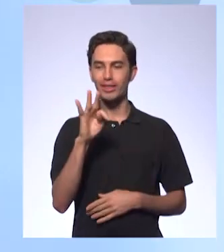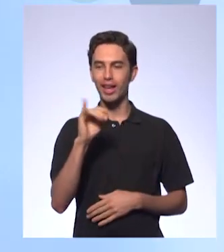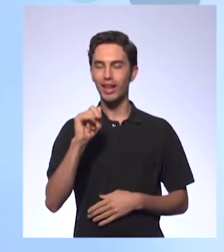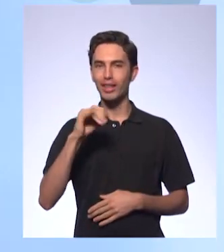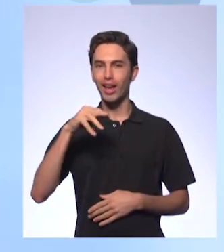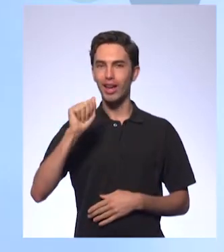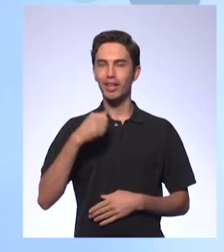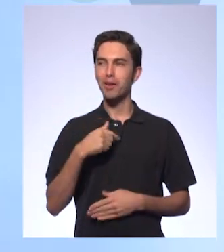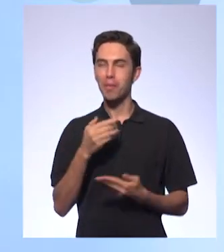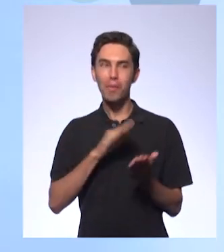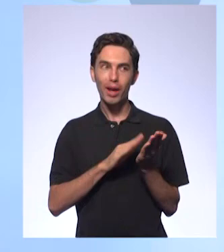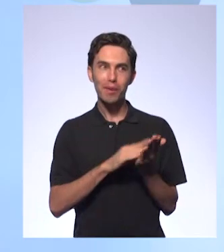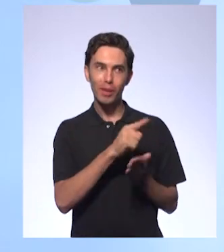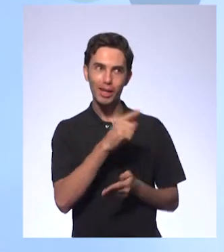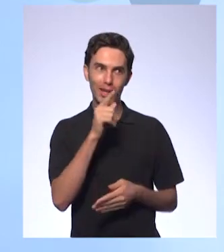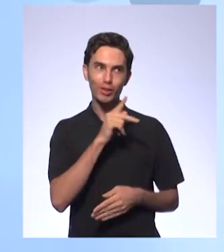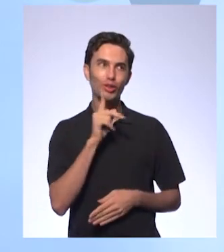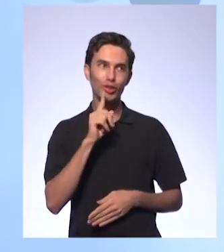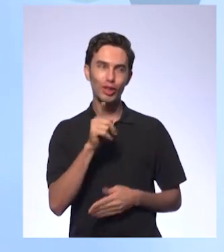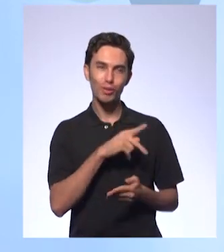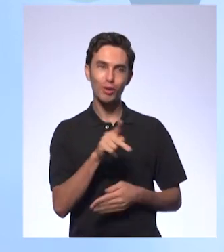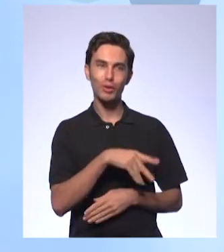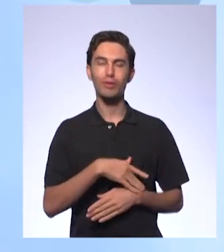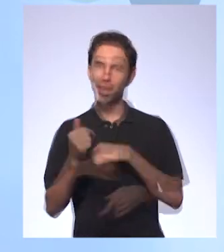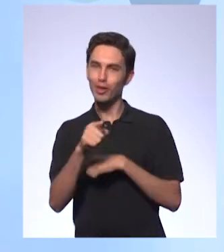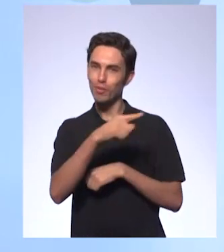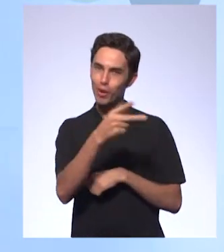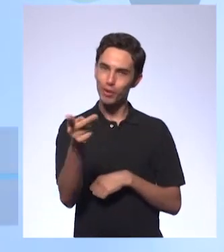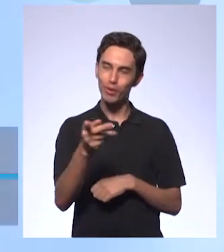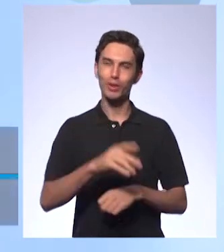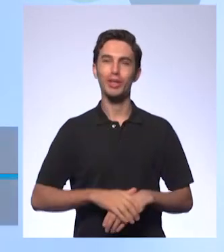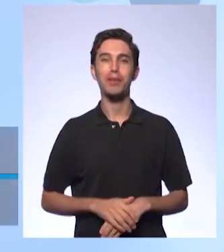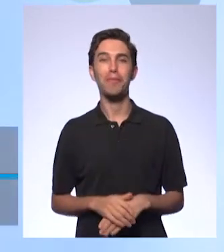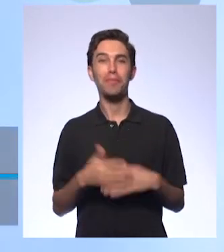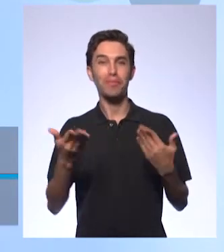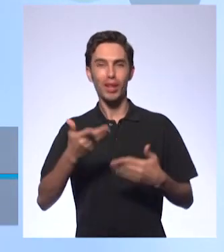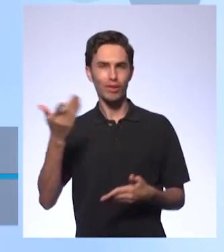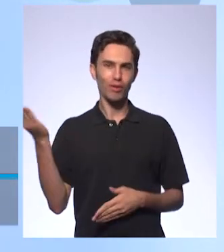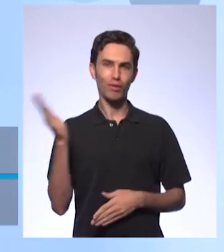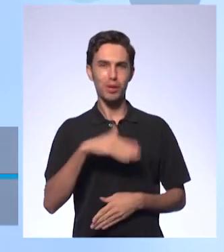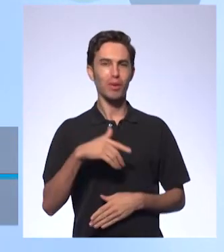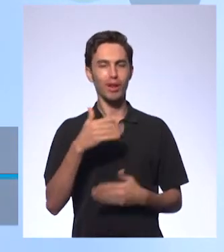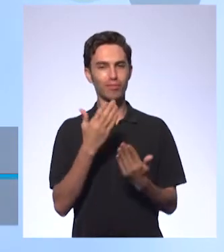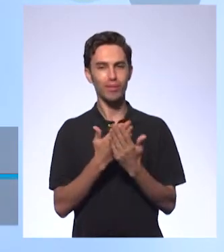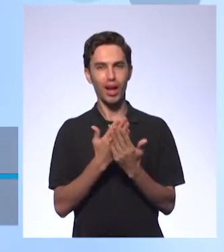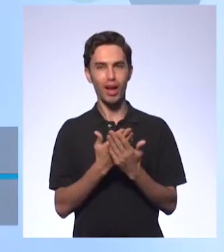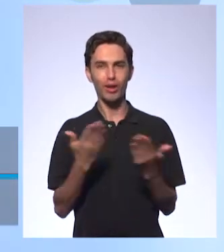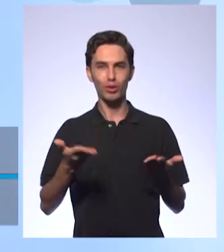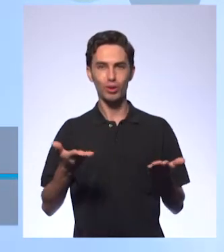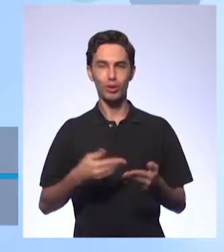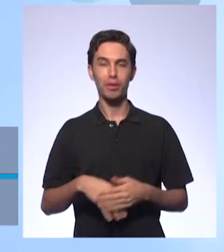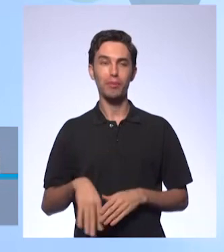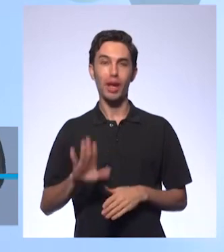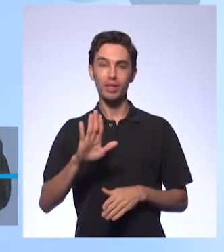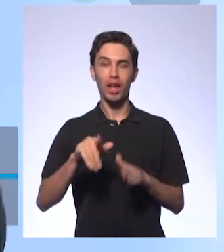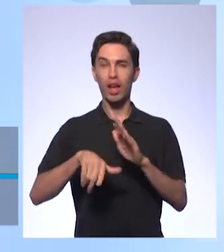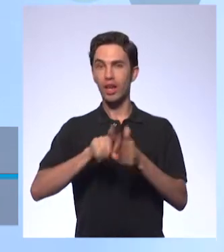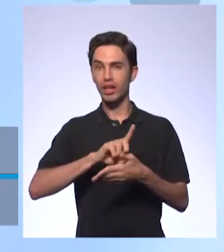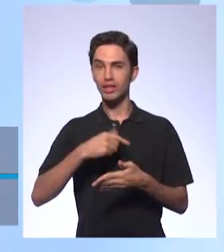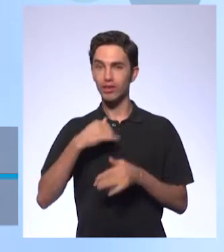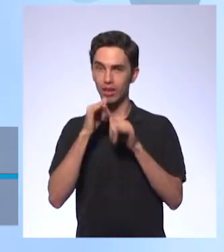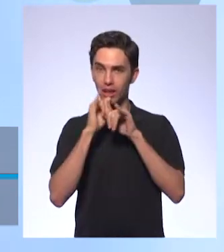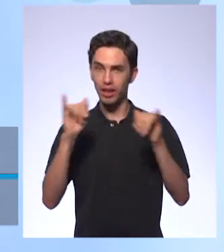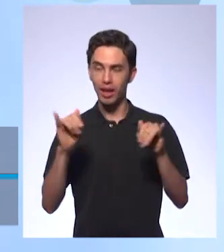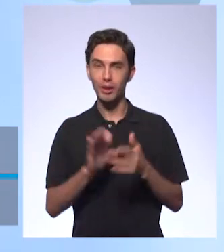Obrigada, professor Mauro, para você também, né, e para todos que estão aí. Mas vamos aí para a aula de hoje. Antes disso, deixa eu dar alguns